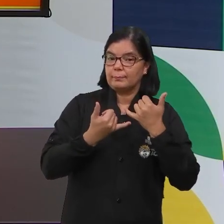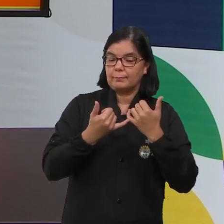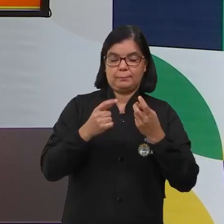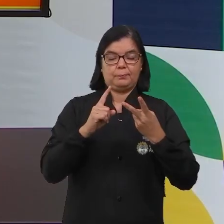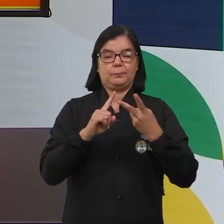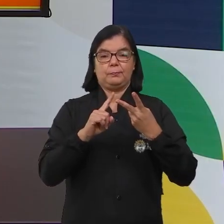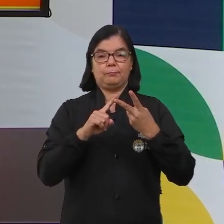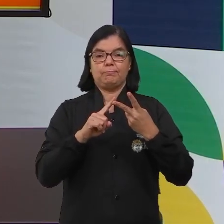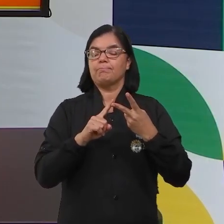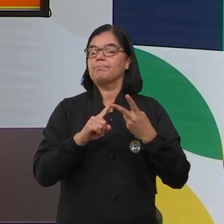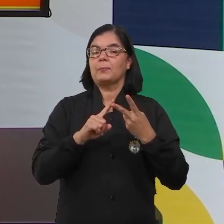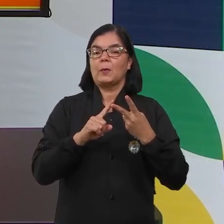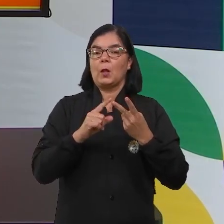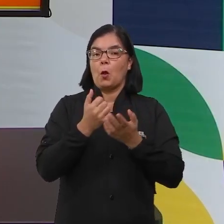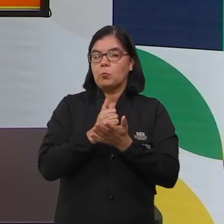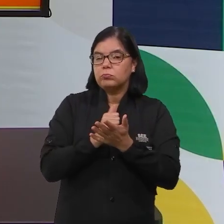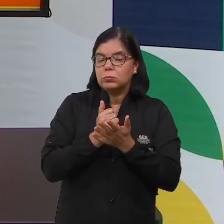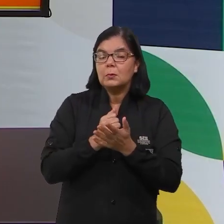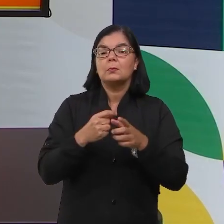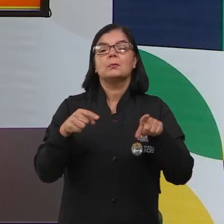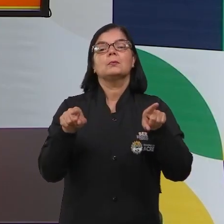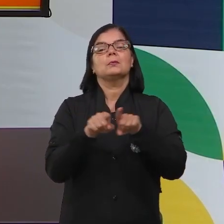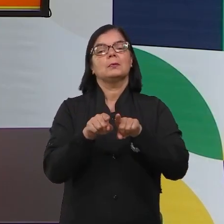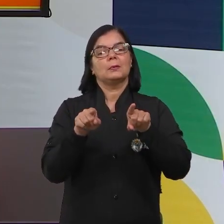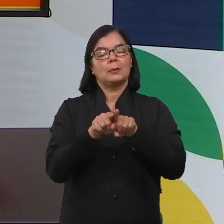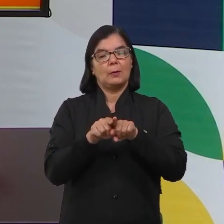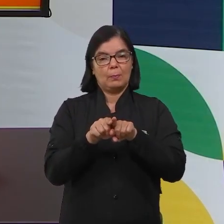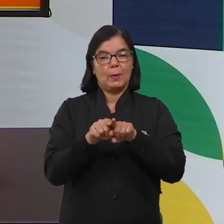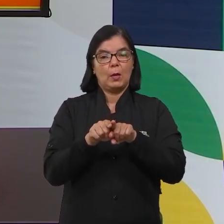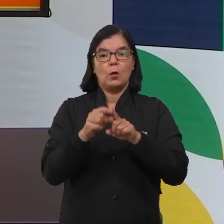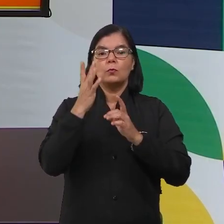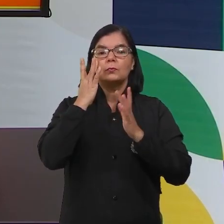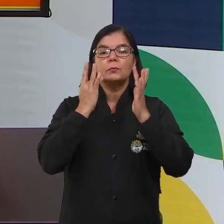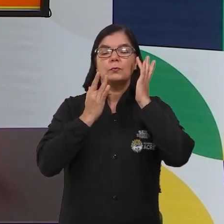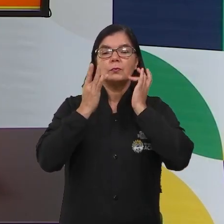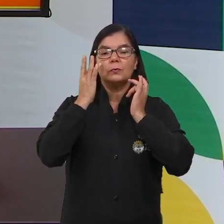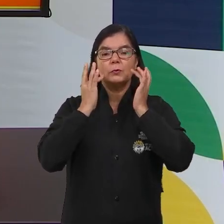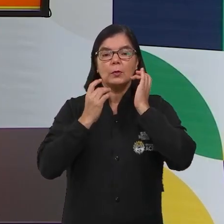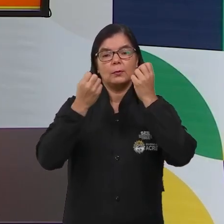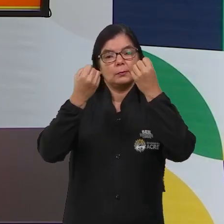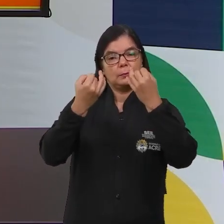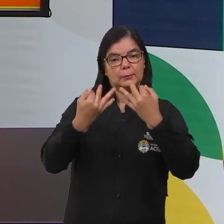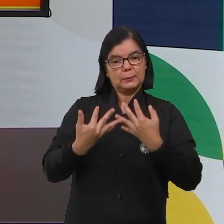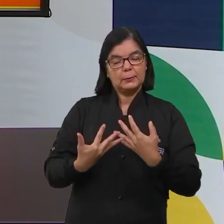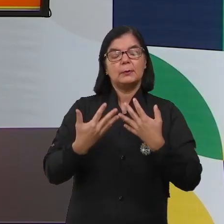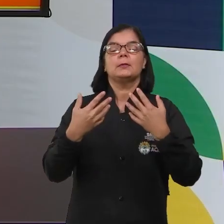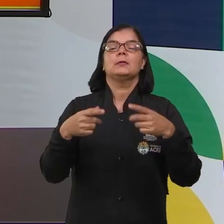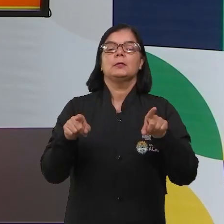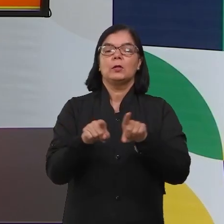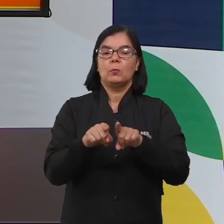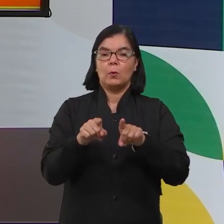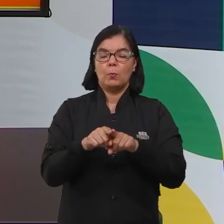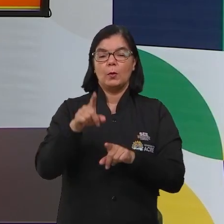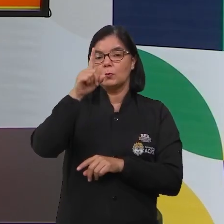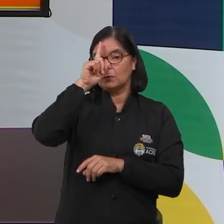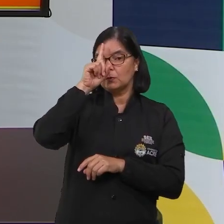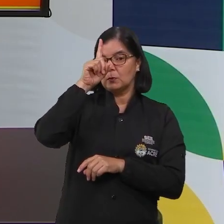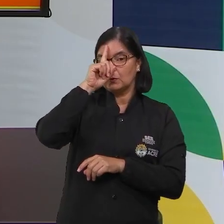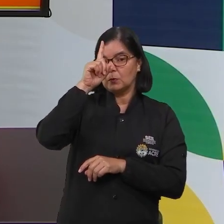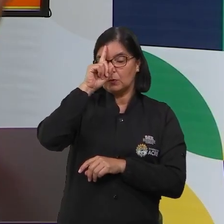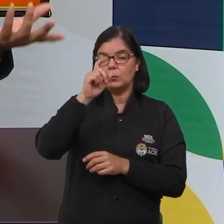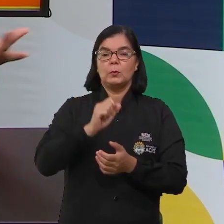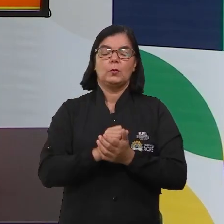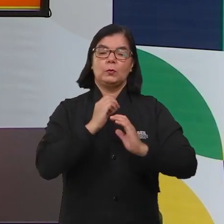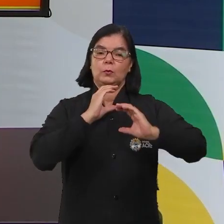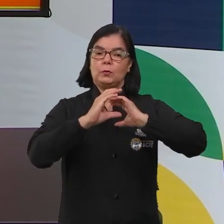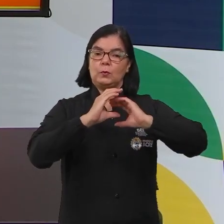ela pode ser uma brincadeira, mas ela também pode ser um teatro narrado. Então, ela pode estar no nosso dia a dia, quando a gente